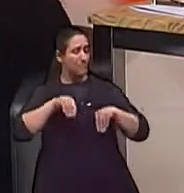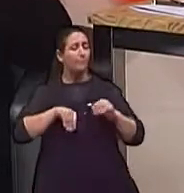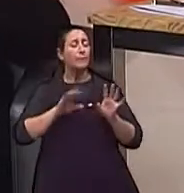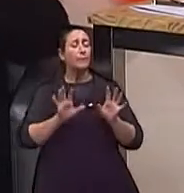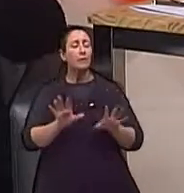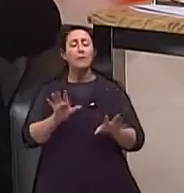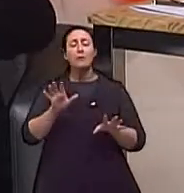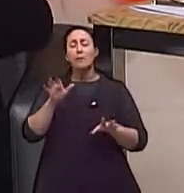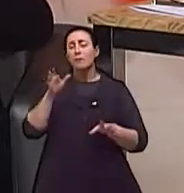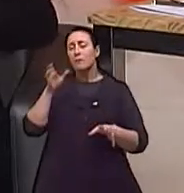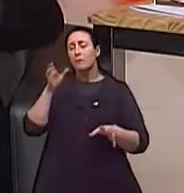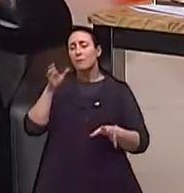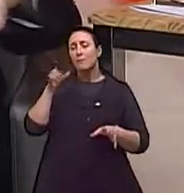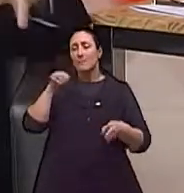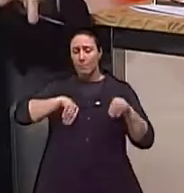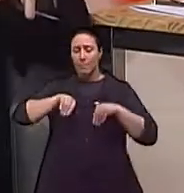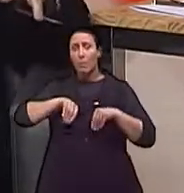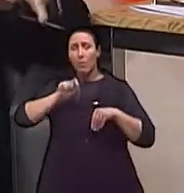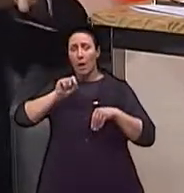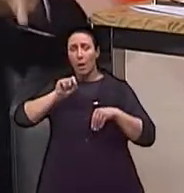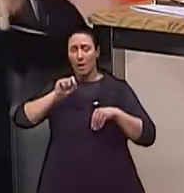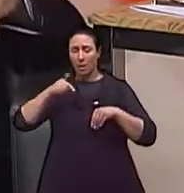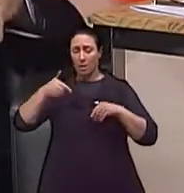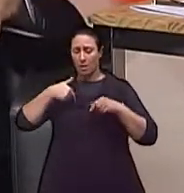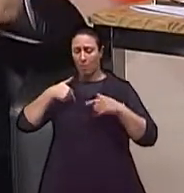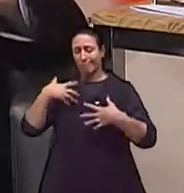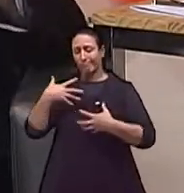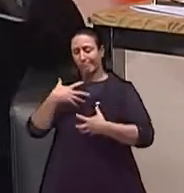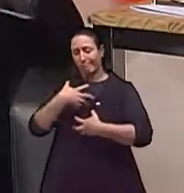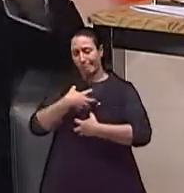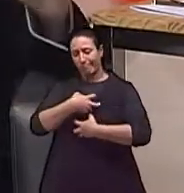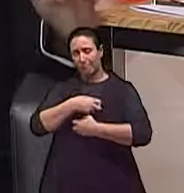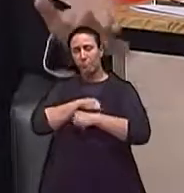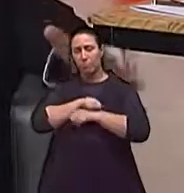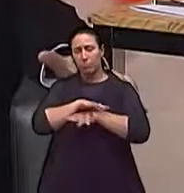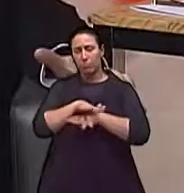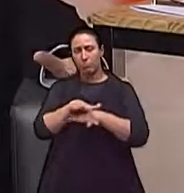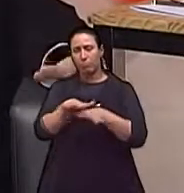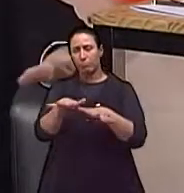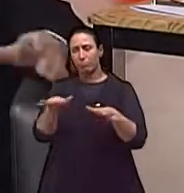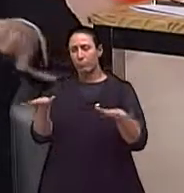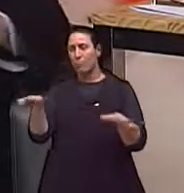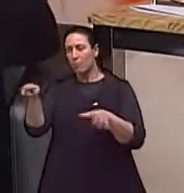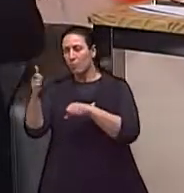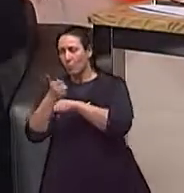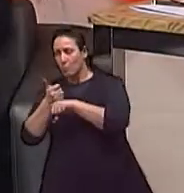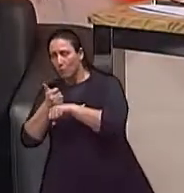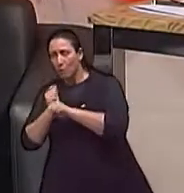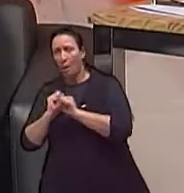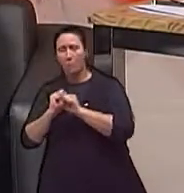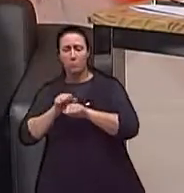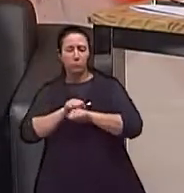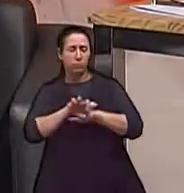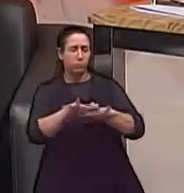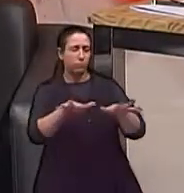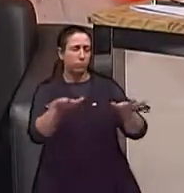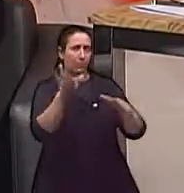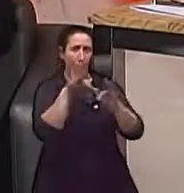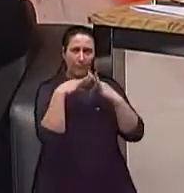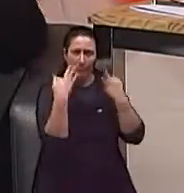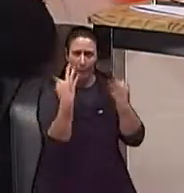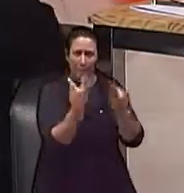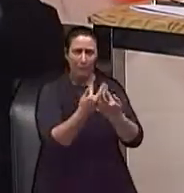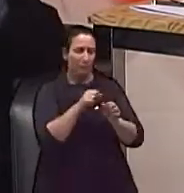ela se transmite para o meio ambiente pros profissionais da Saúde pro pra família